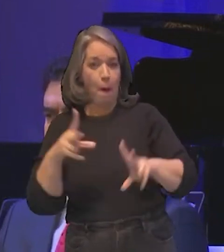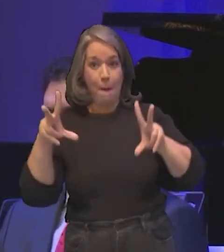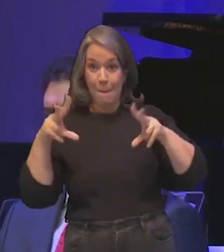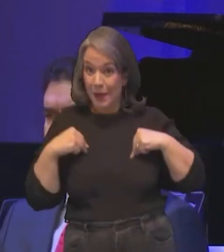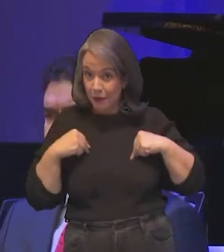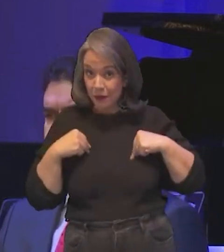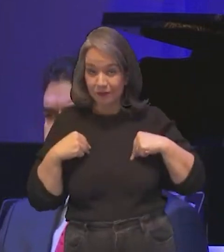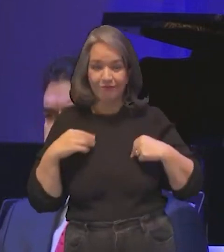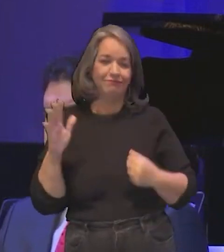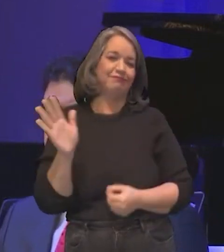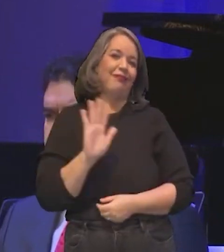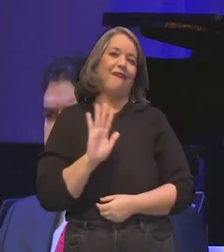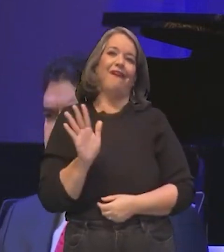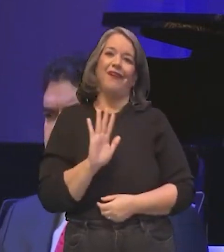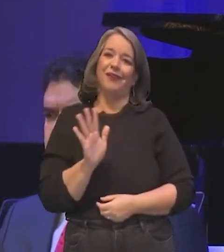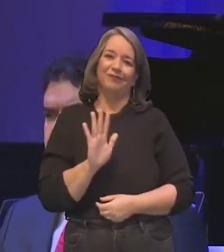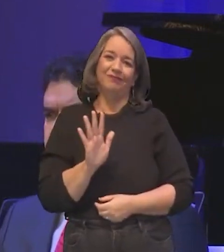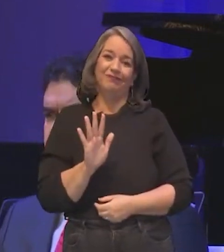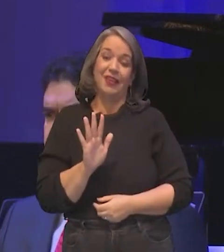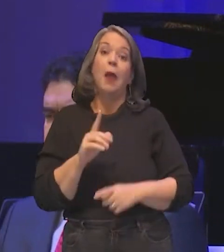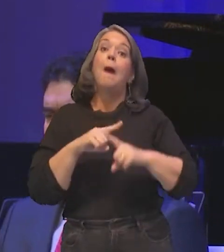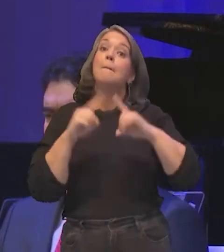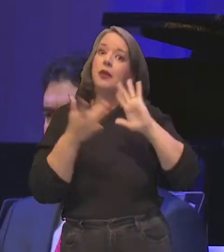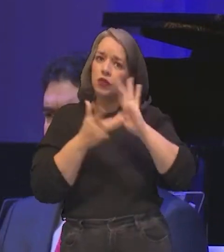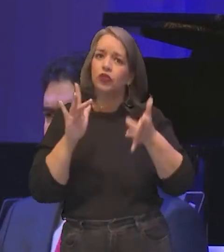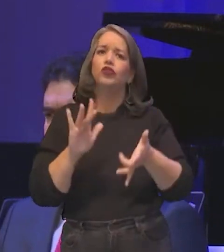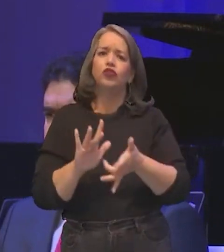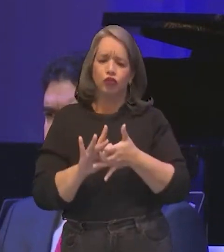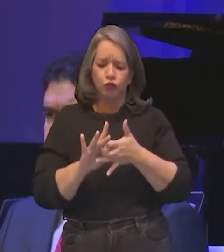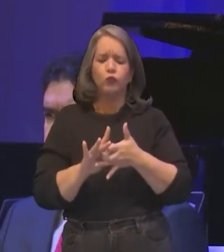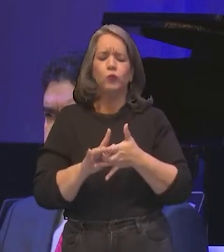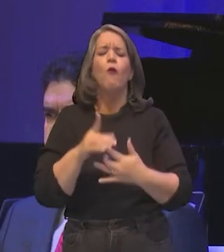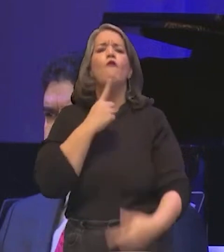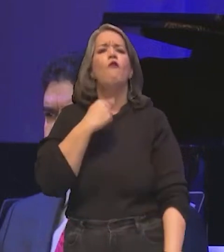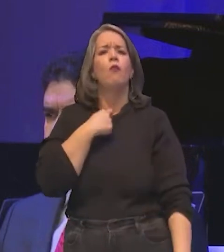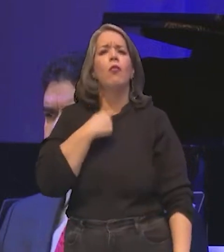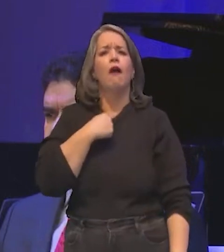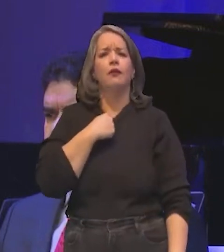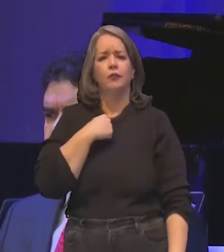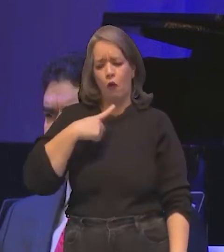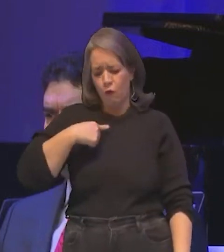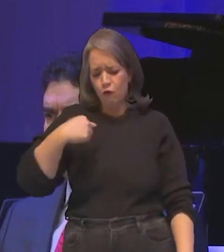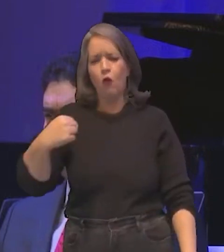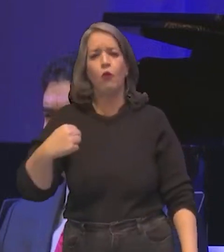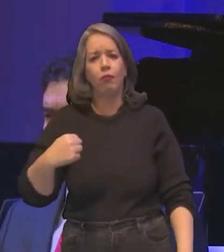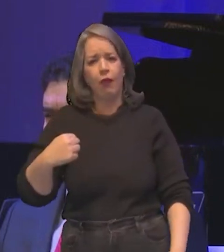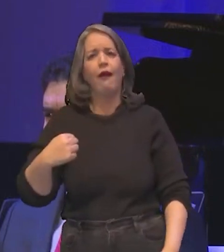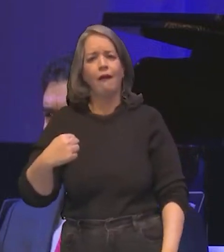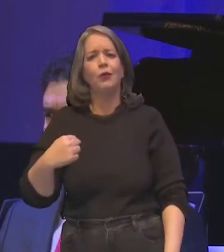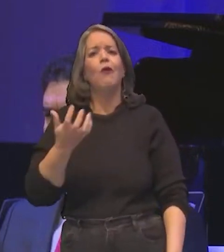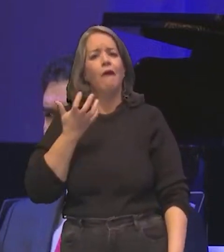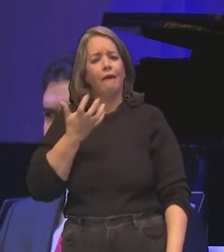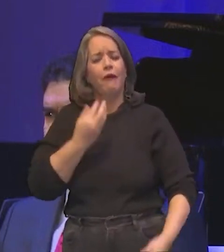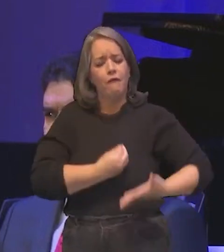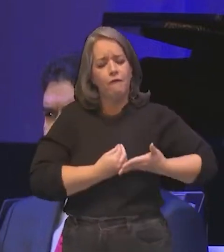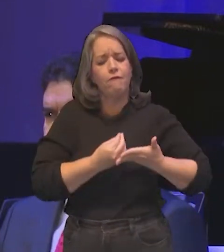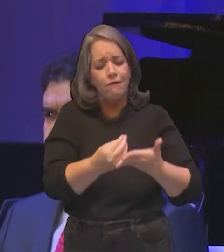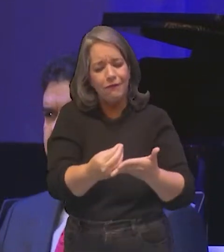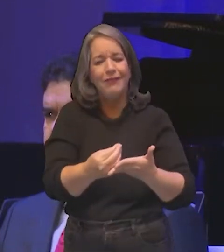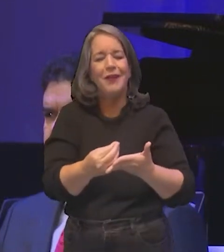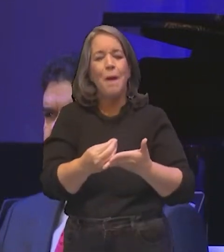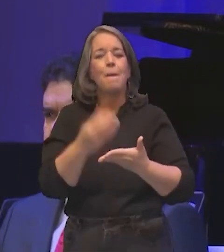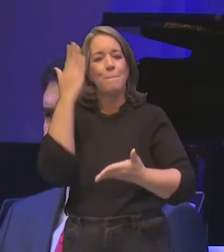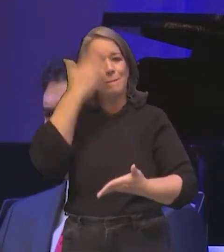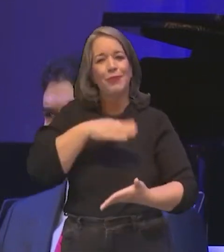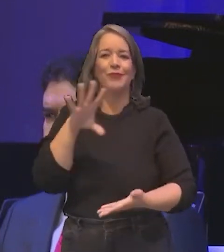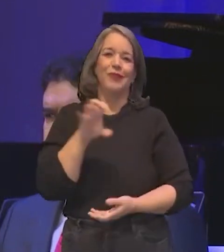intencional. Ele é um amor que se propõe a abdicar daquilo que Jesus tinha. E olha, Jesus